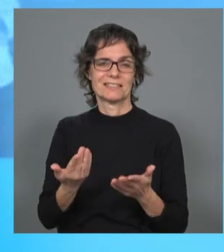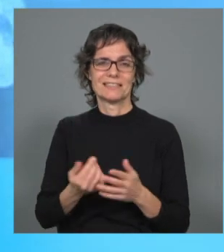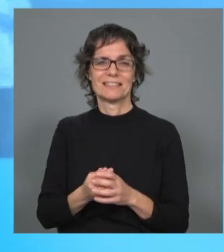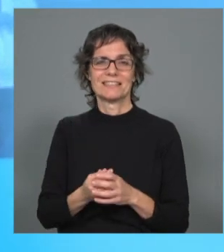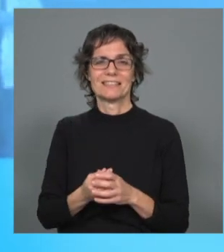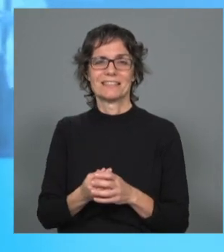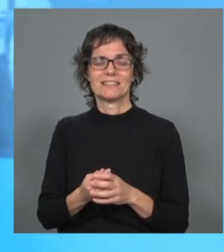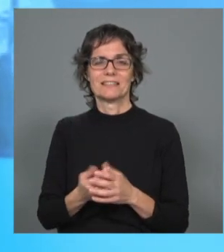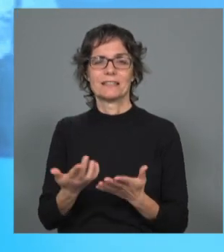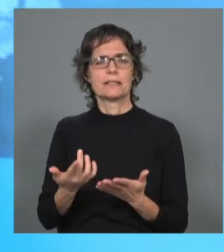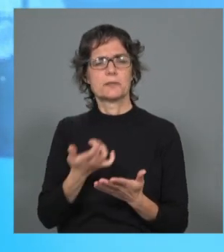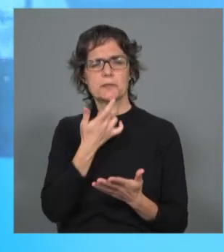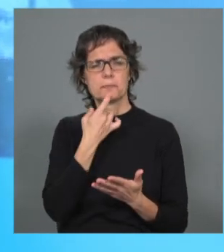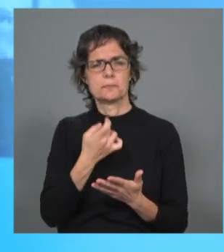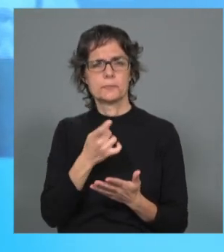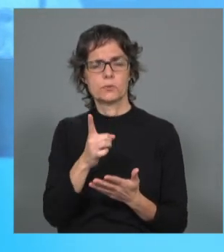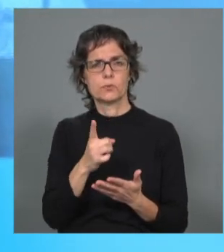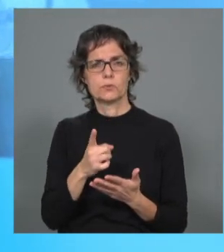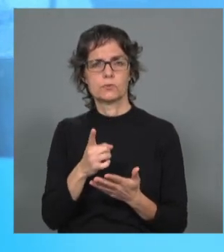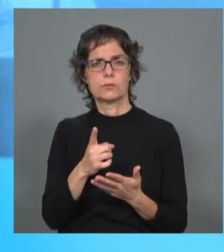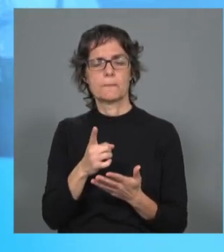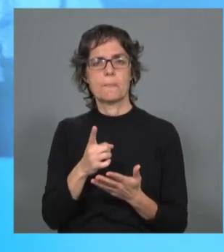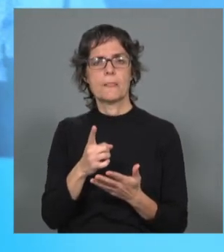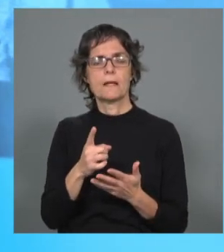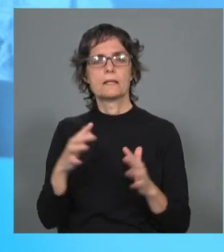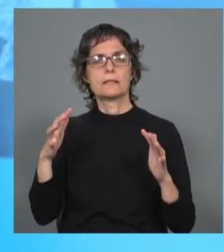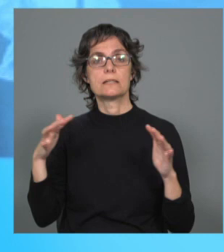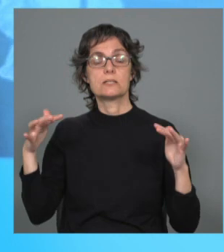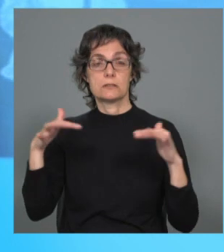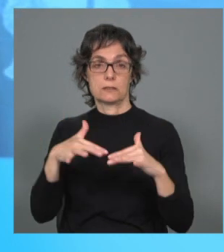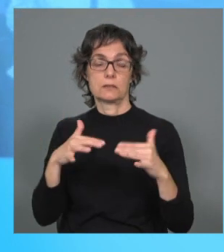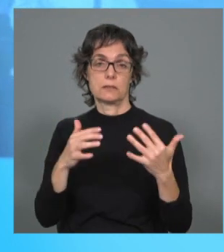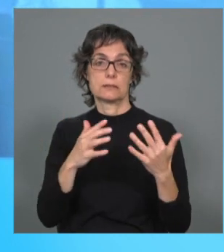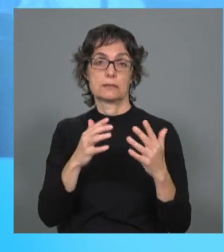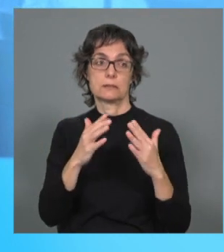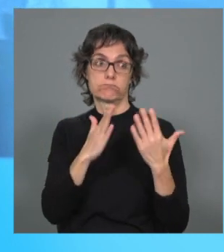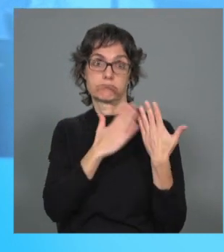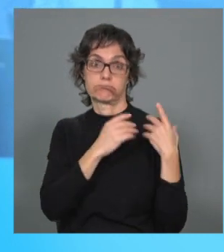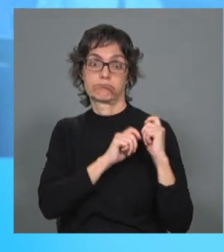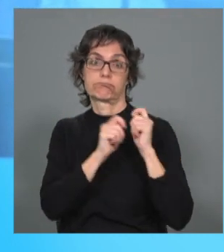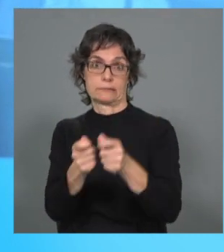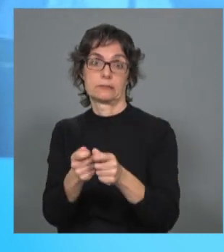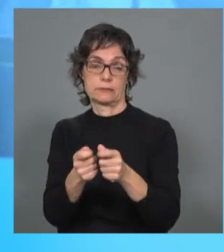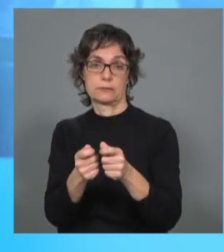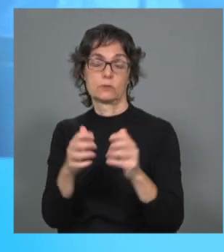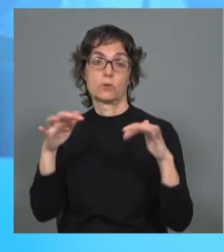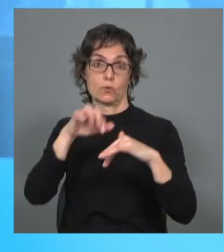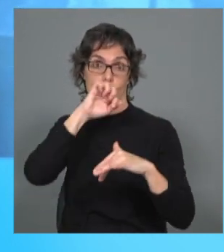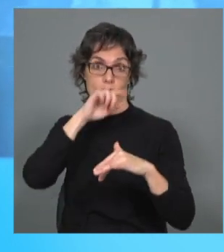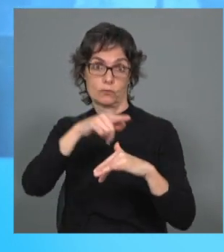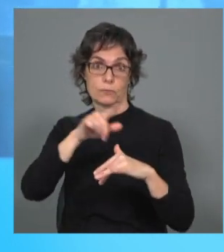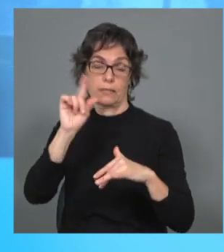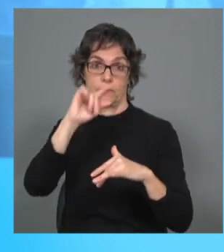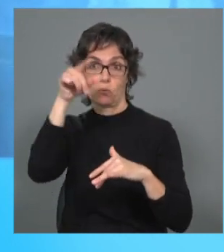perguntava-lhe, com a realização deste sínodo que está em curso, que oportunidade ou que porta vê